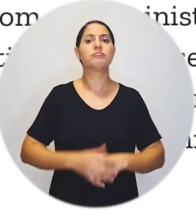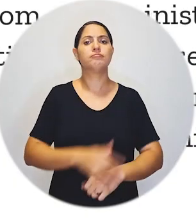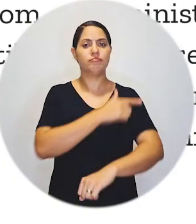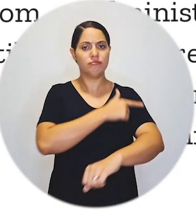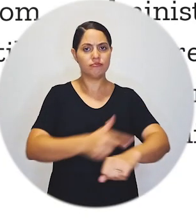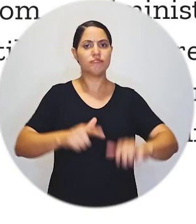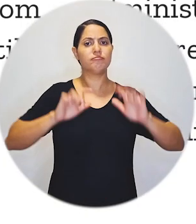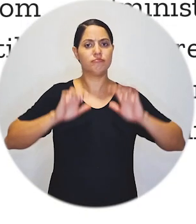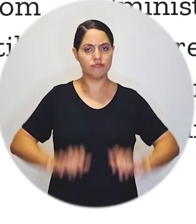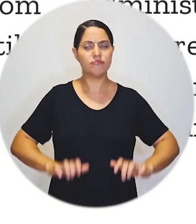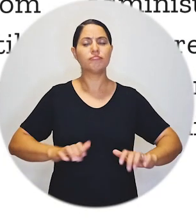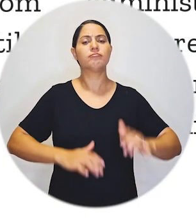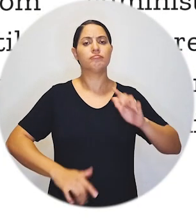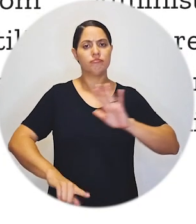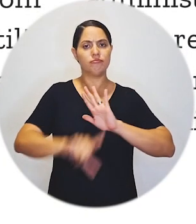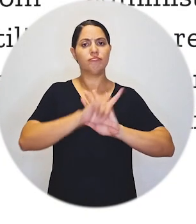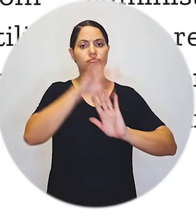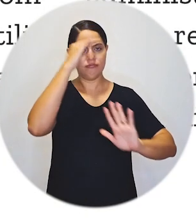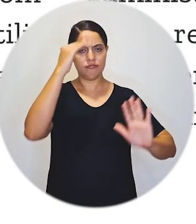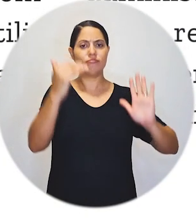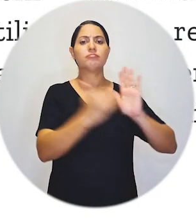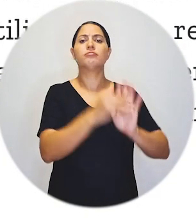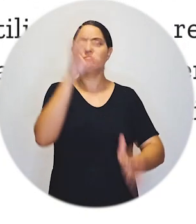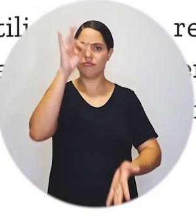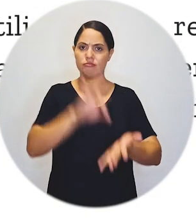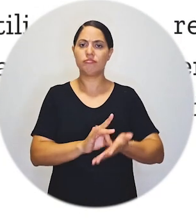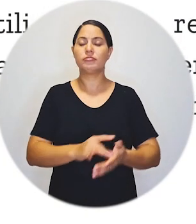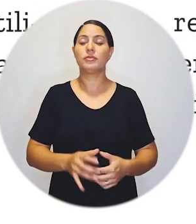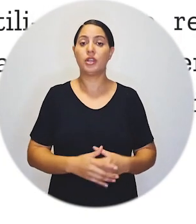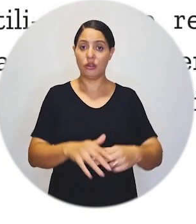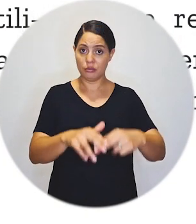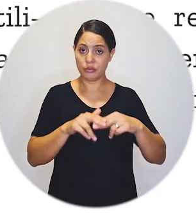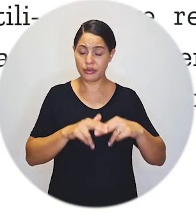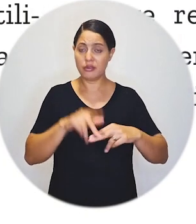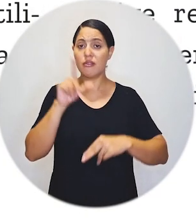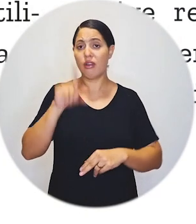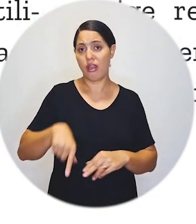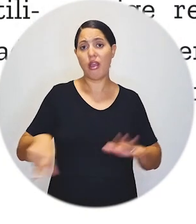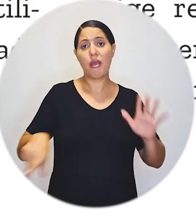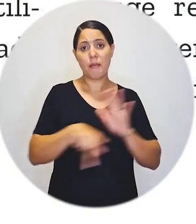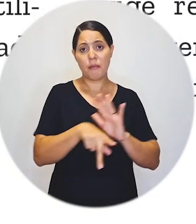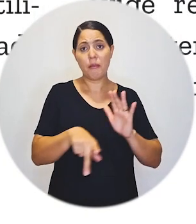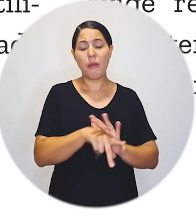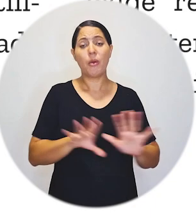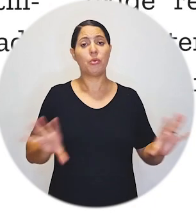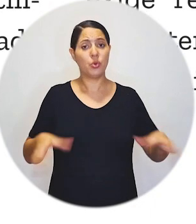garantir que os pilares éticos e legais da profissão sejam preservados. Neste contexto, as